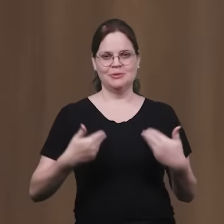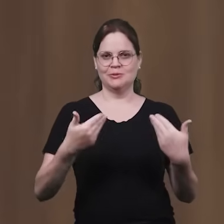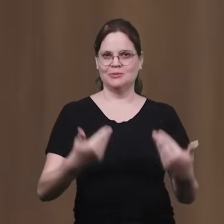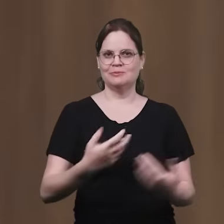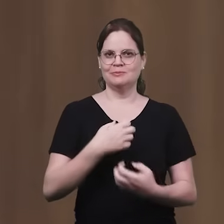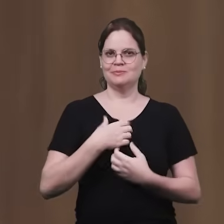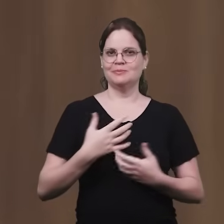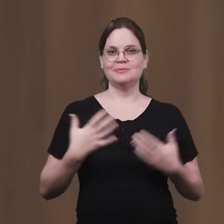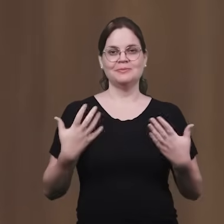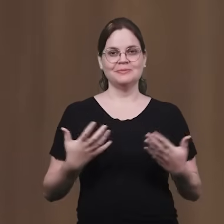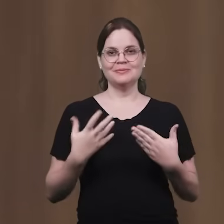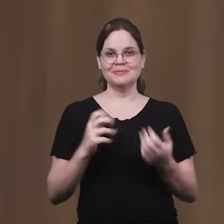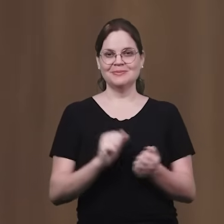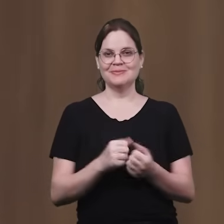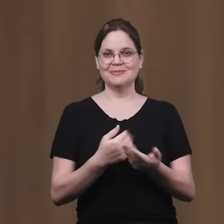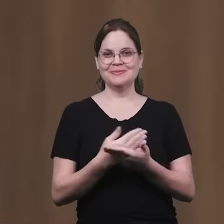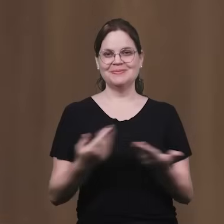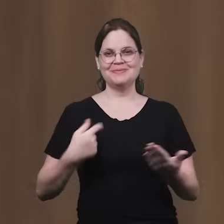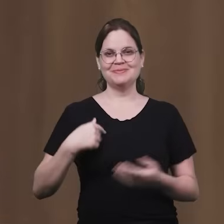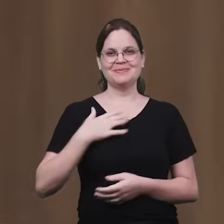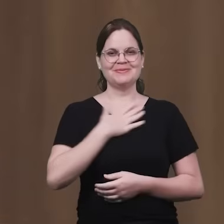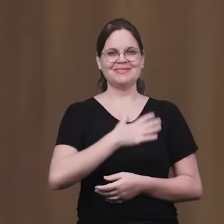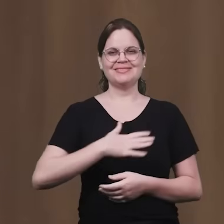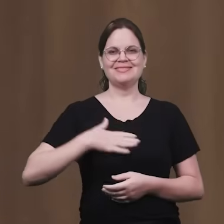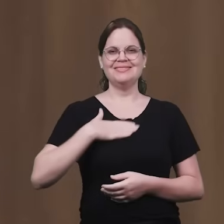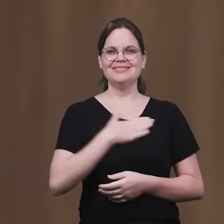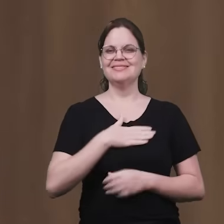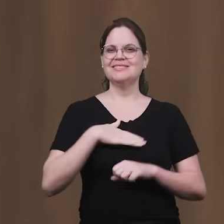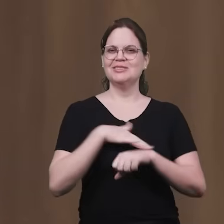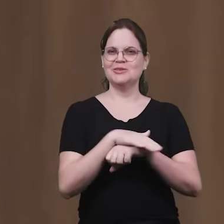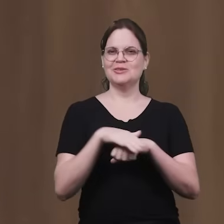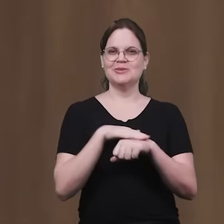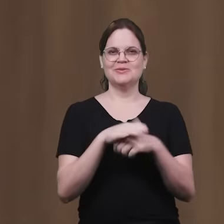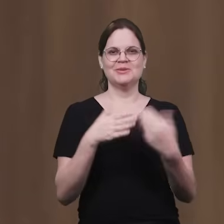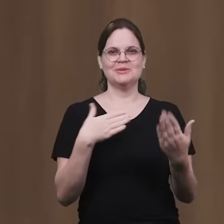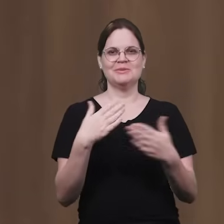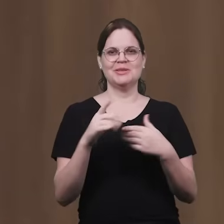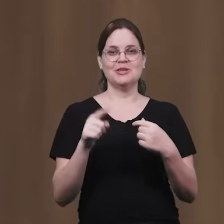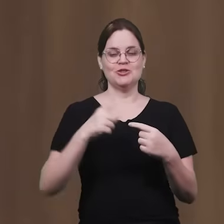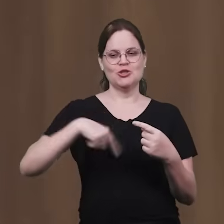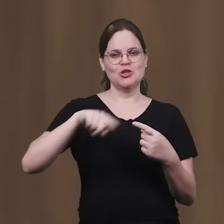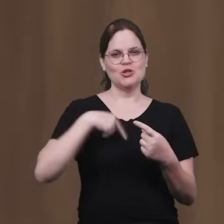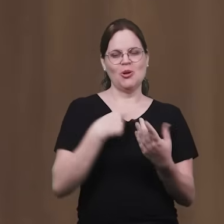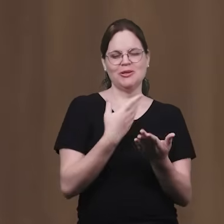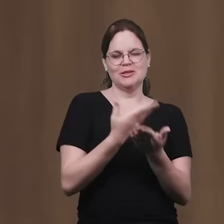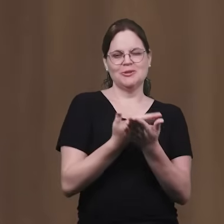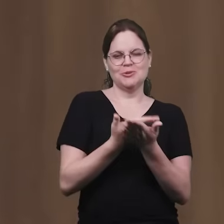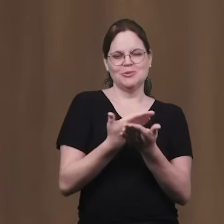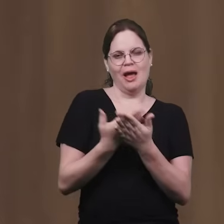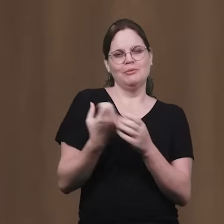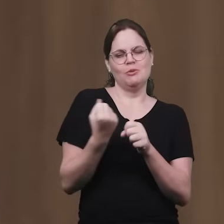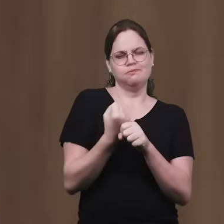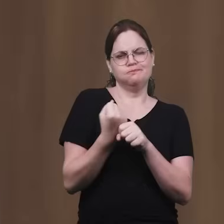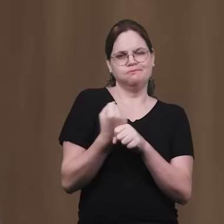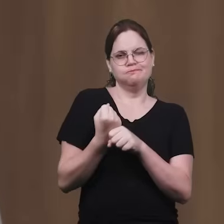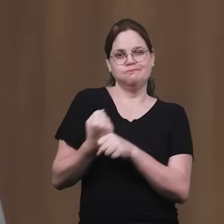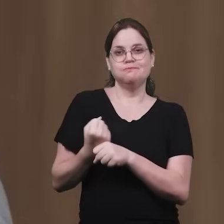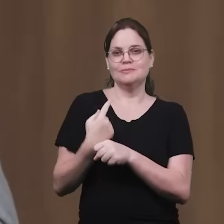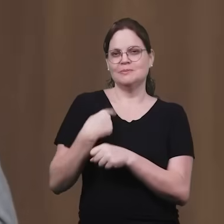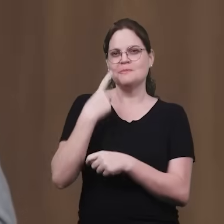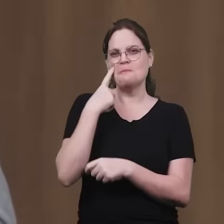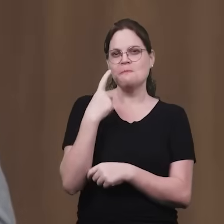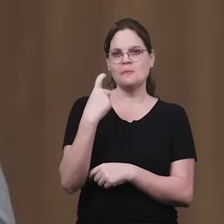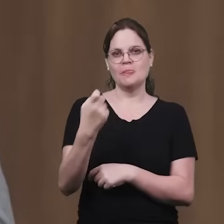aqui e é sempre muito agradável a gente conversar sobre aquilo que é objeto de estudo ao longo de uma vida e tudo mais. É